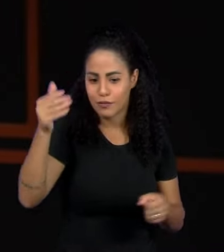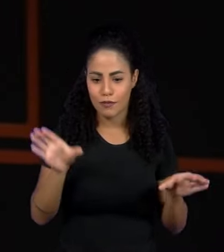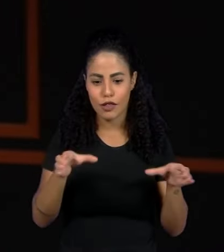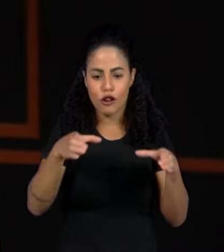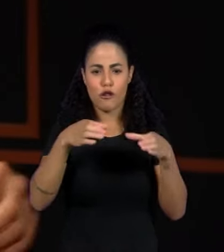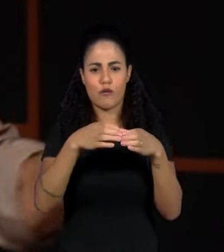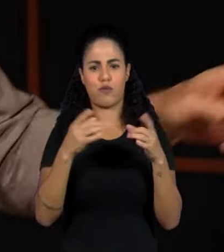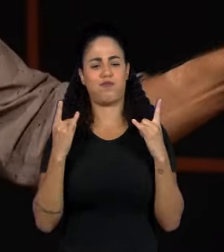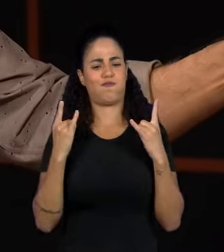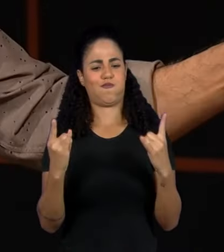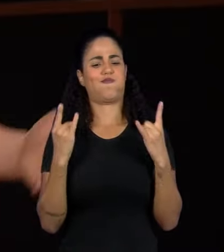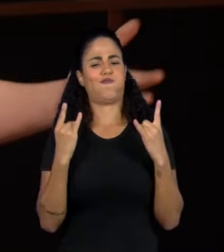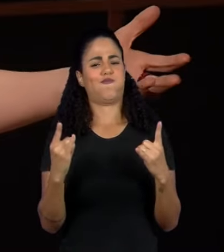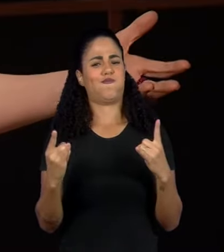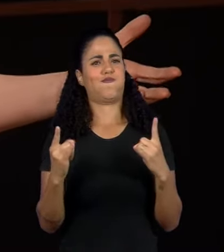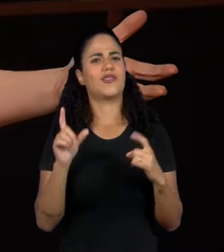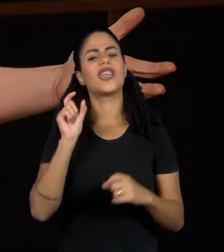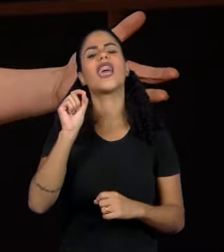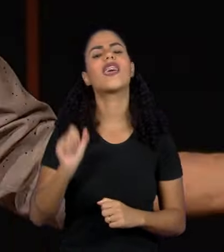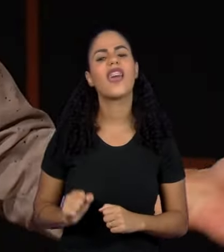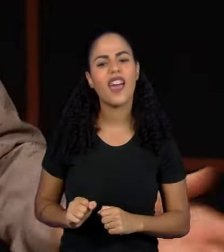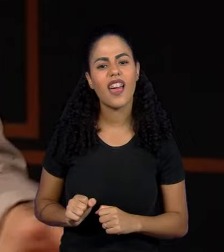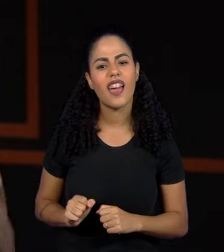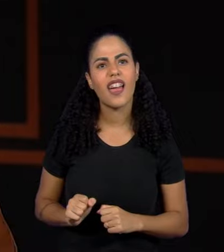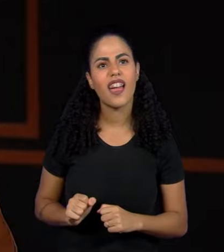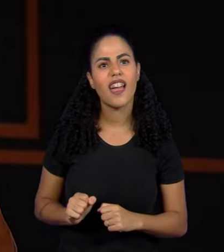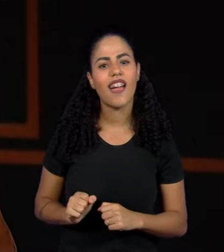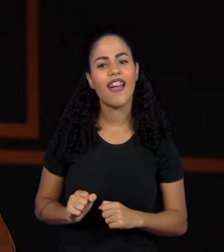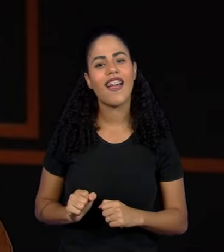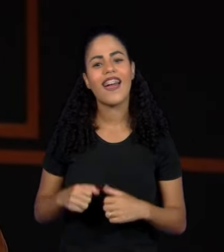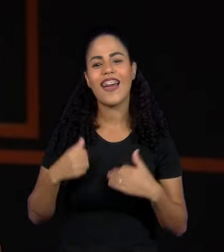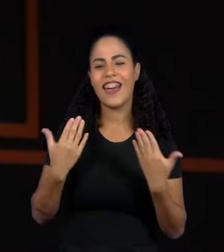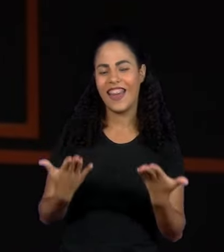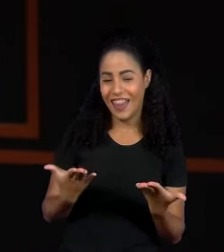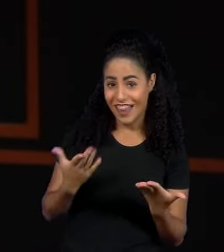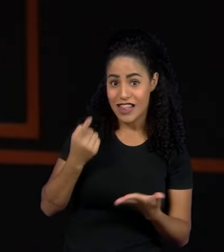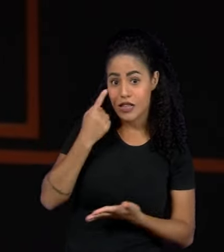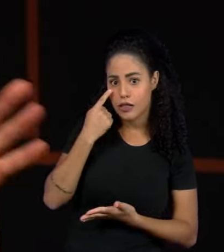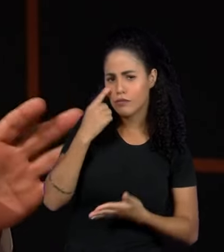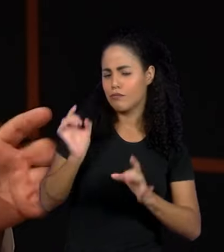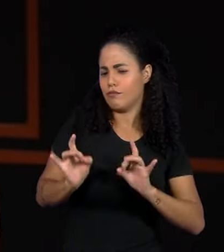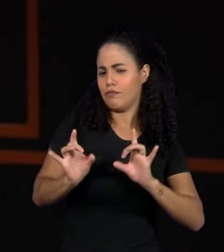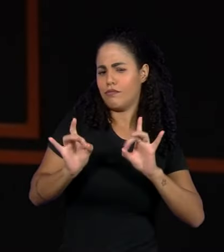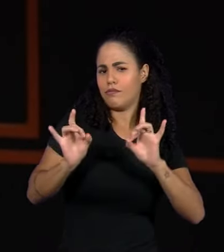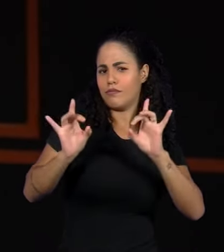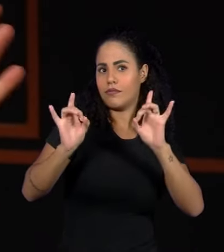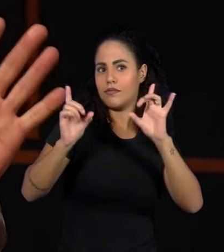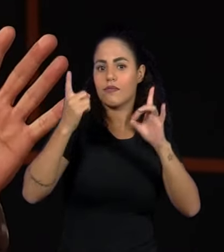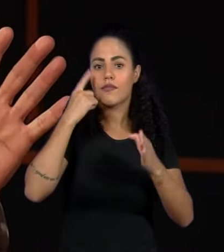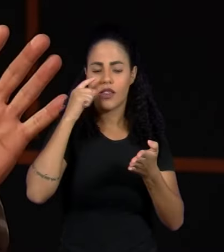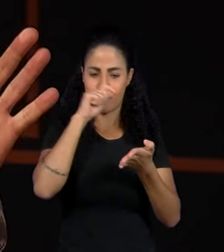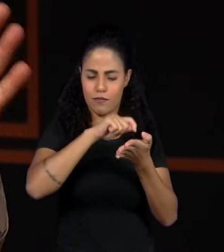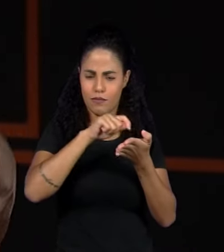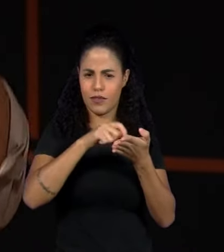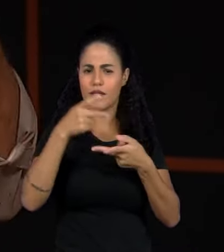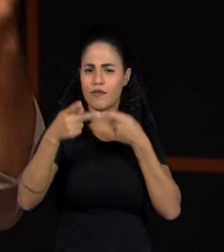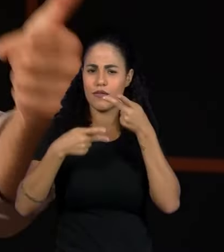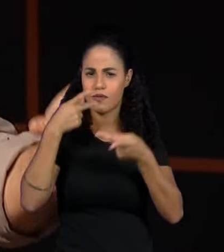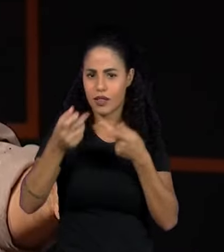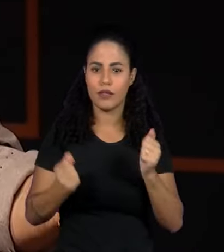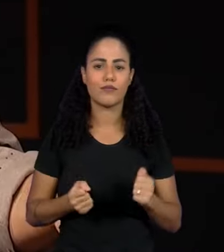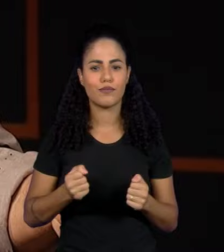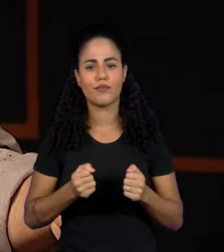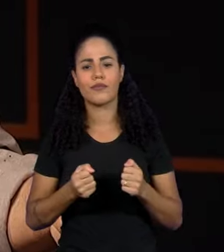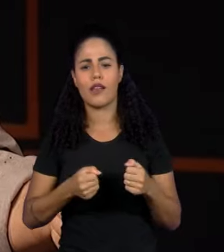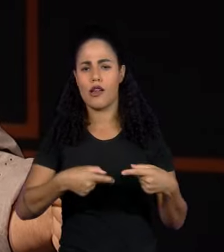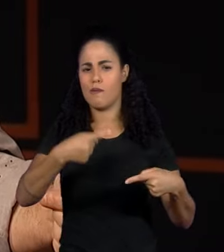do Brasil, o Ira. Quem é? O Nazi. Nazi, claro. Bom, ele fala muitas coisas, eu vou ler aqui, tá? Da